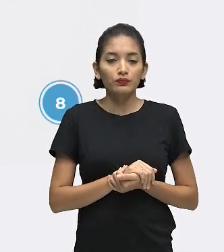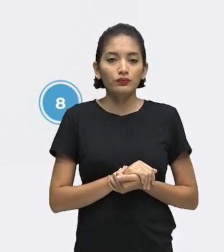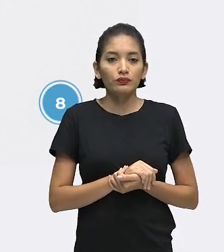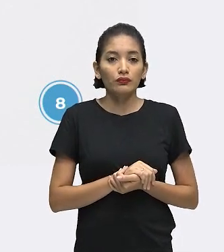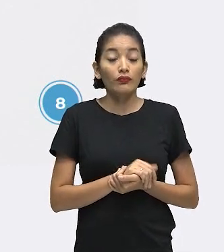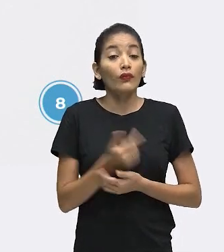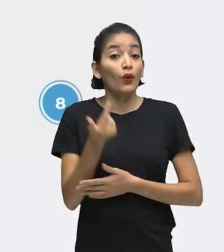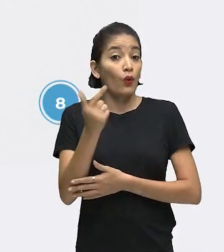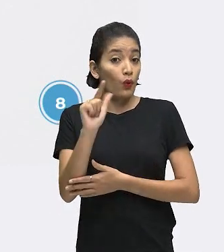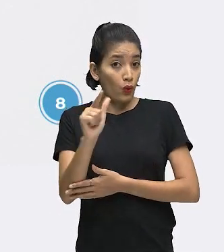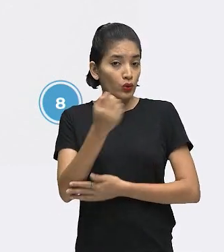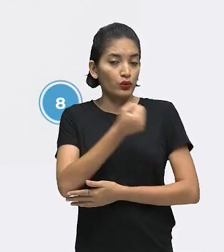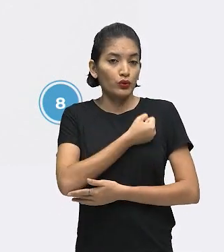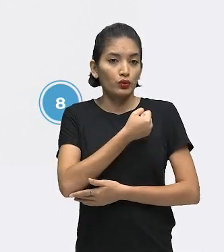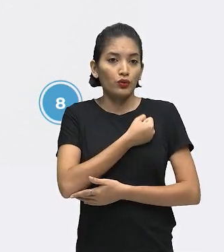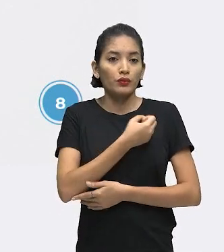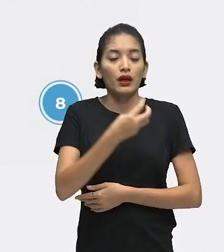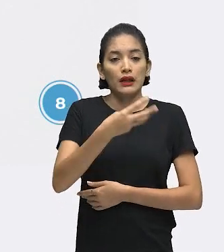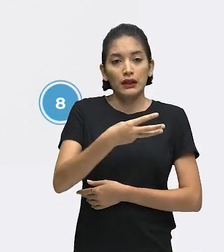Temos outro valor aqui,